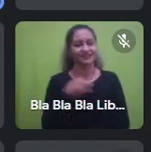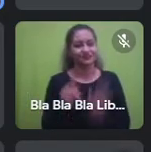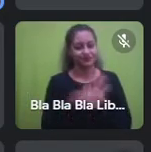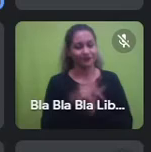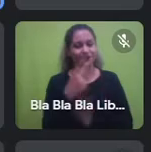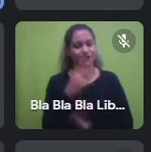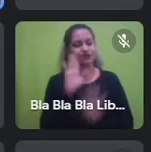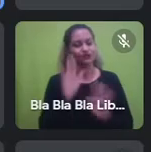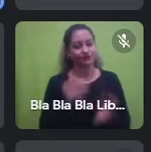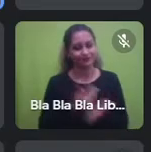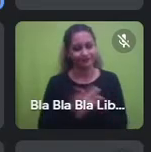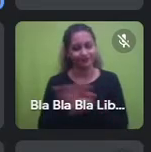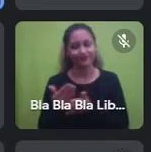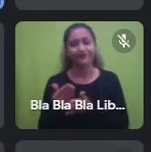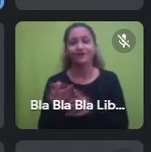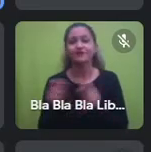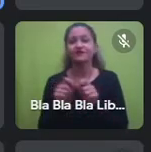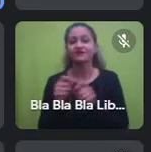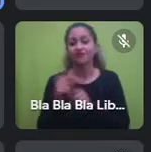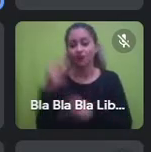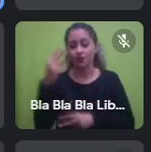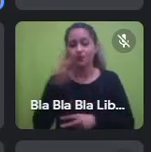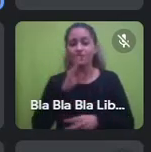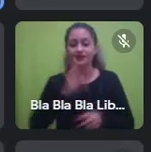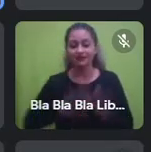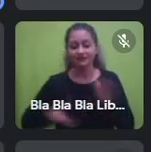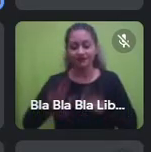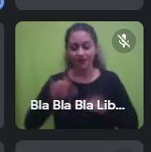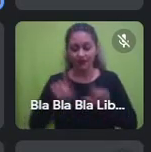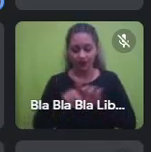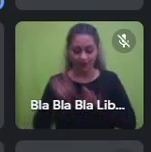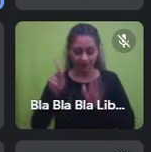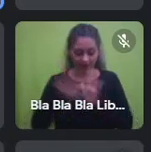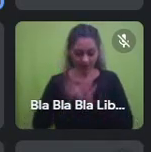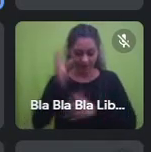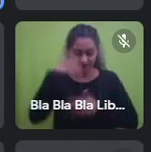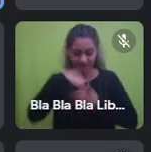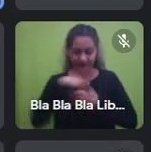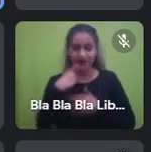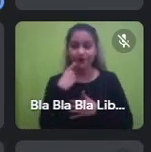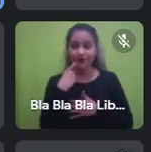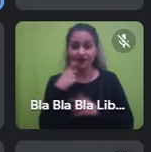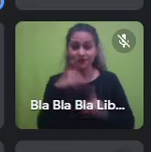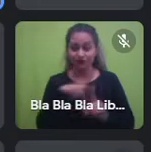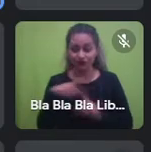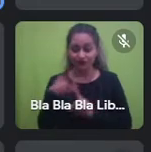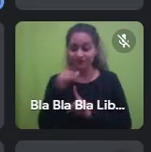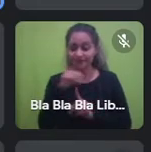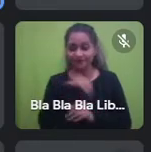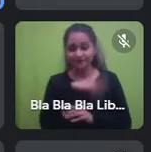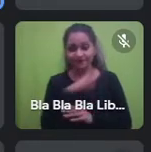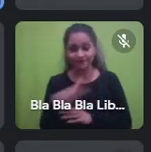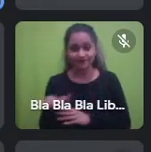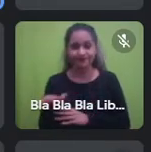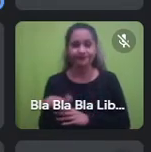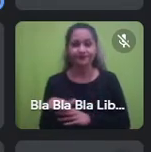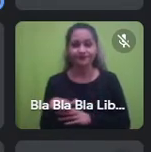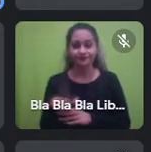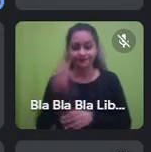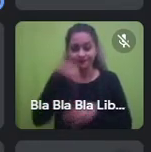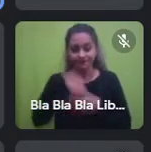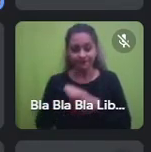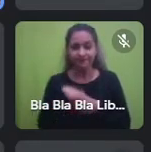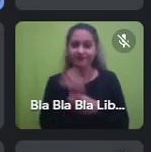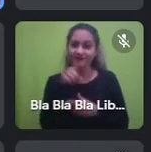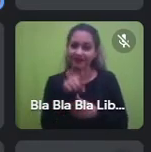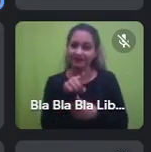aplicada para fazer o reconhecimento dos órgãos internos de espécies aquáticas. Esse aqui,